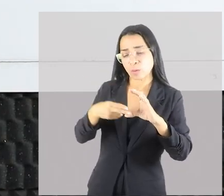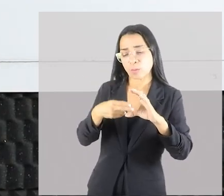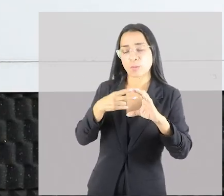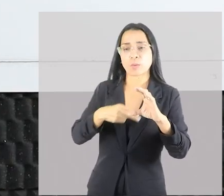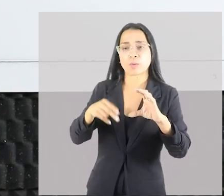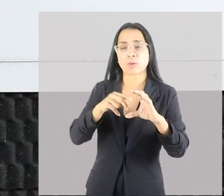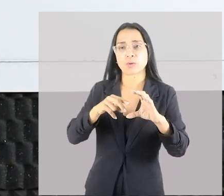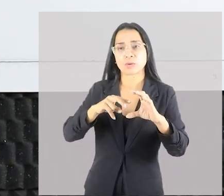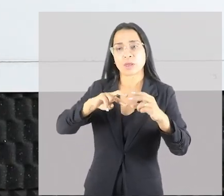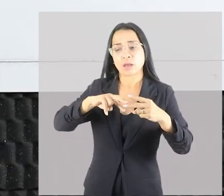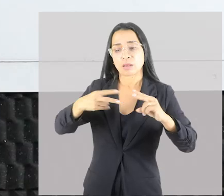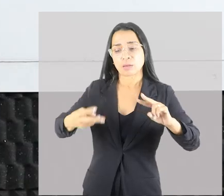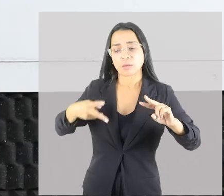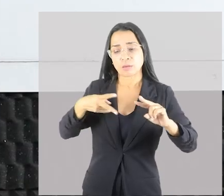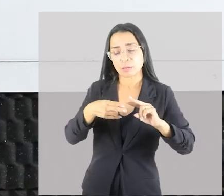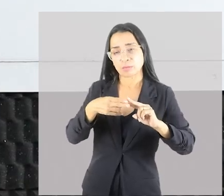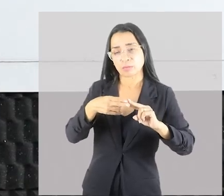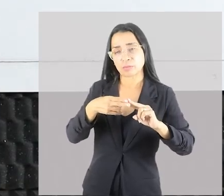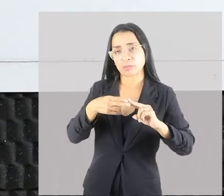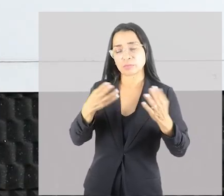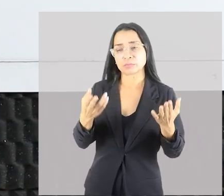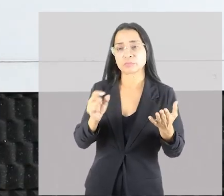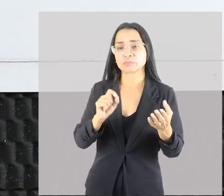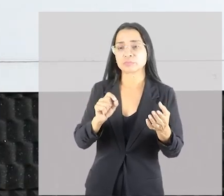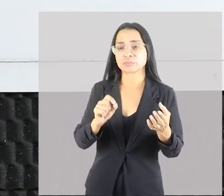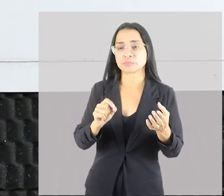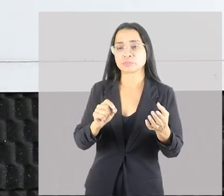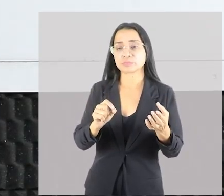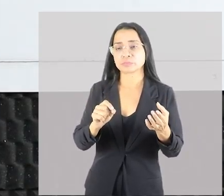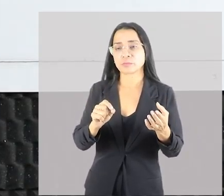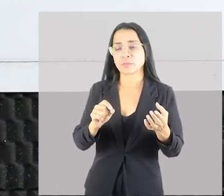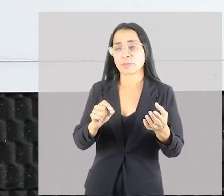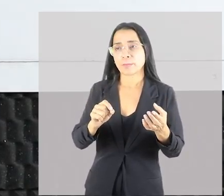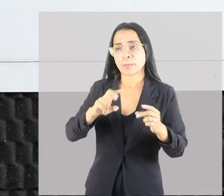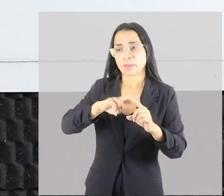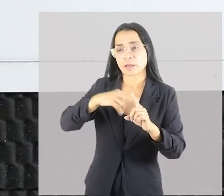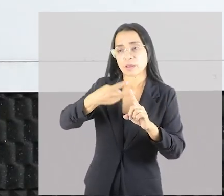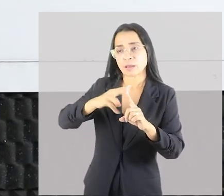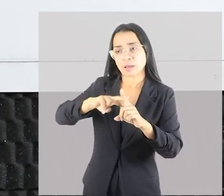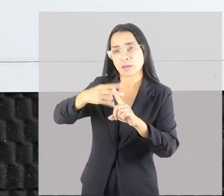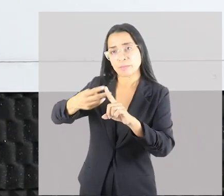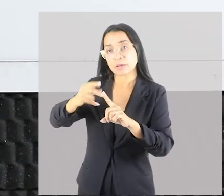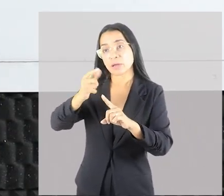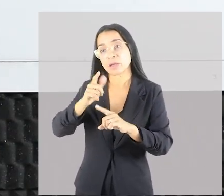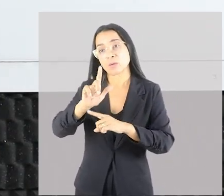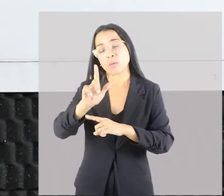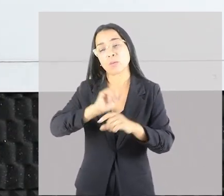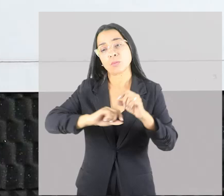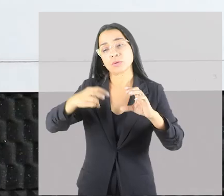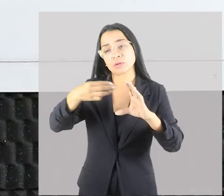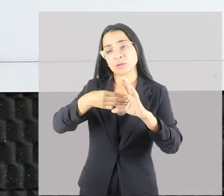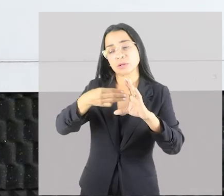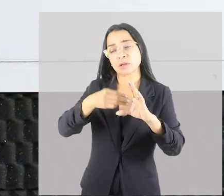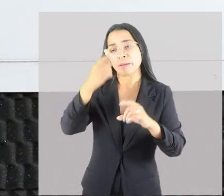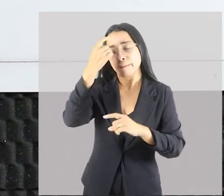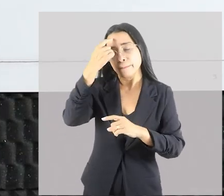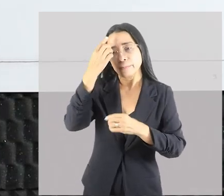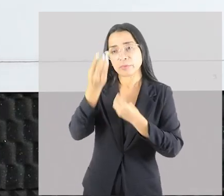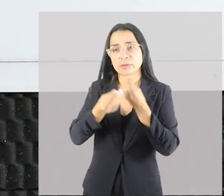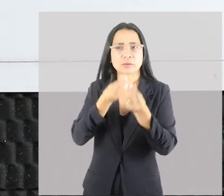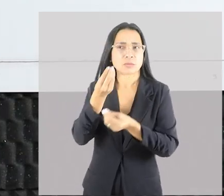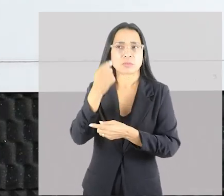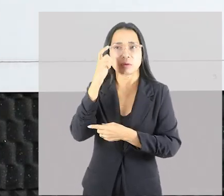essa parte do teu DNA lá do teu material genético e replicar isso em todas as tuas outras células. Pensa como seria,